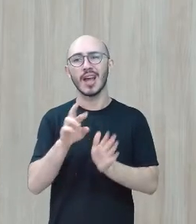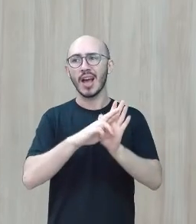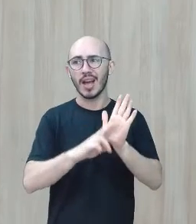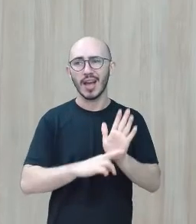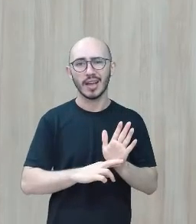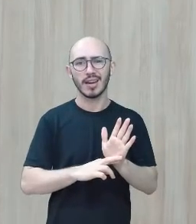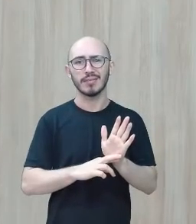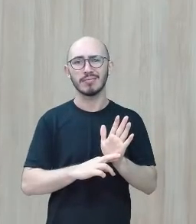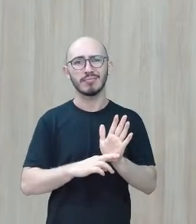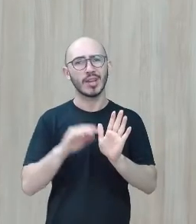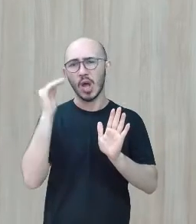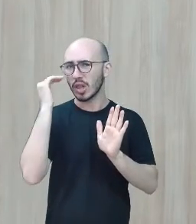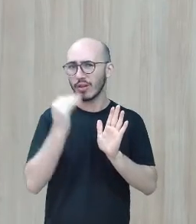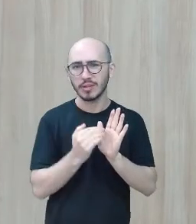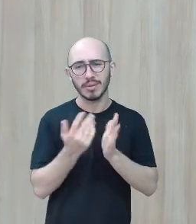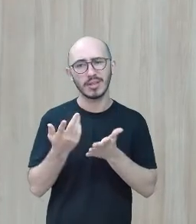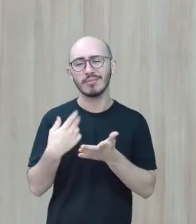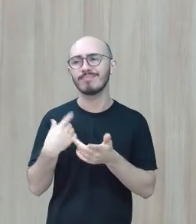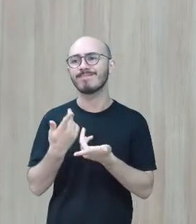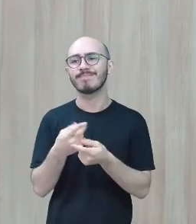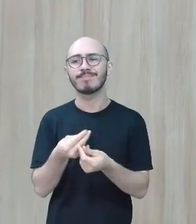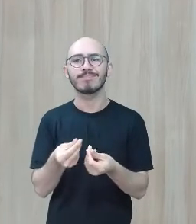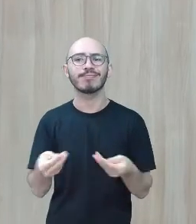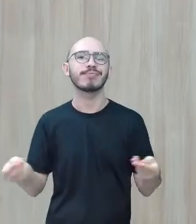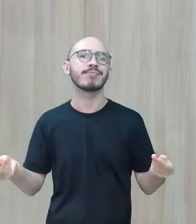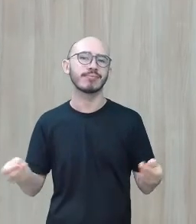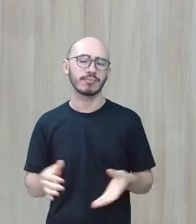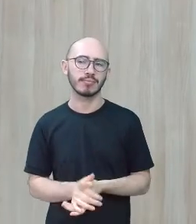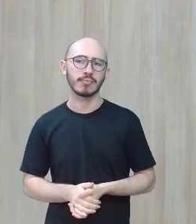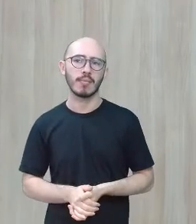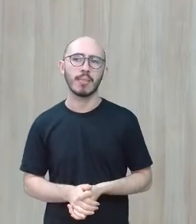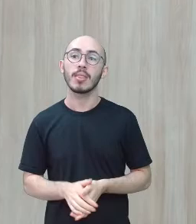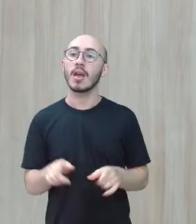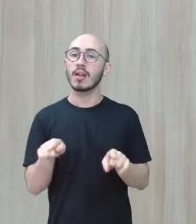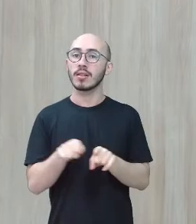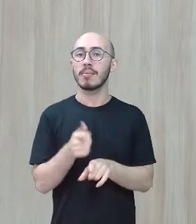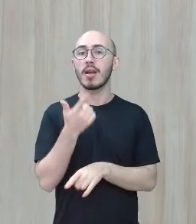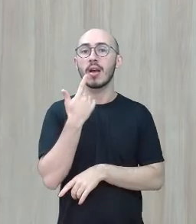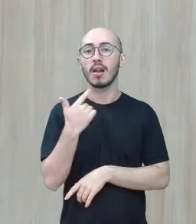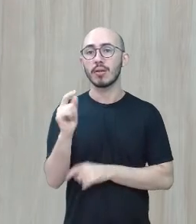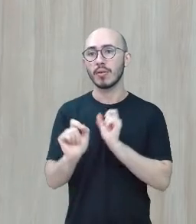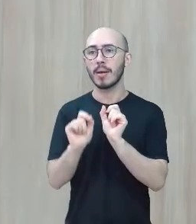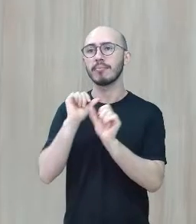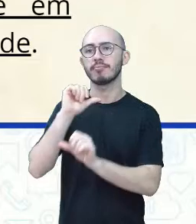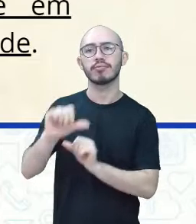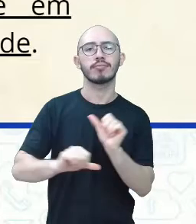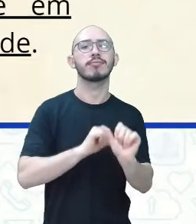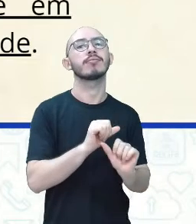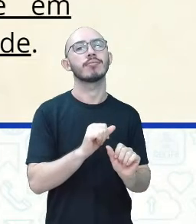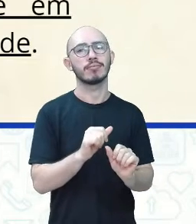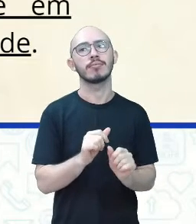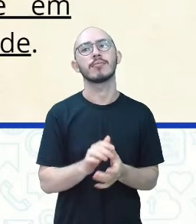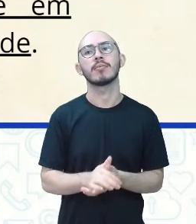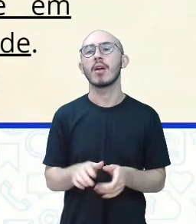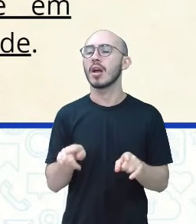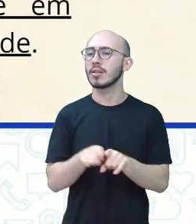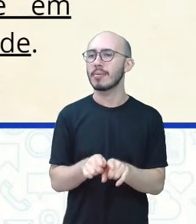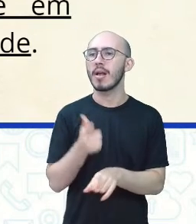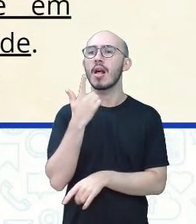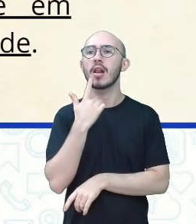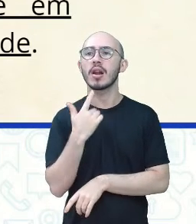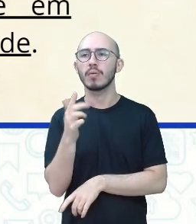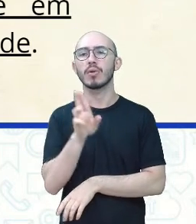meio, drástica. Mas vamos lá, também fazem com que a língua não seja a mesma. Além disso, a língua também é empregada de